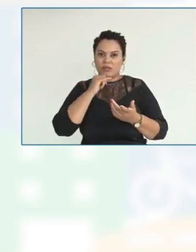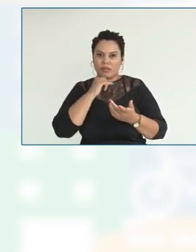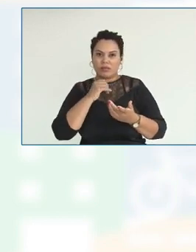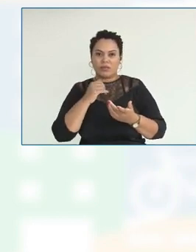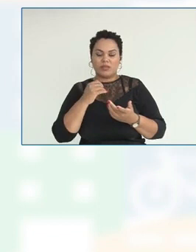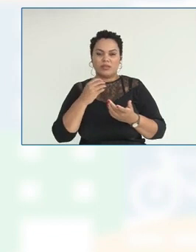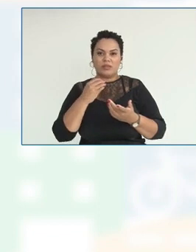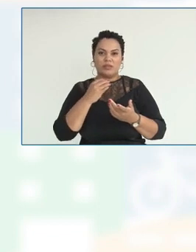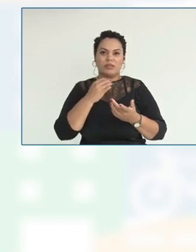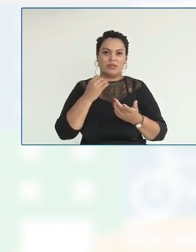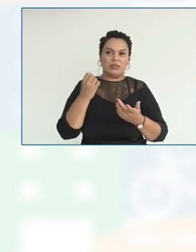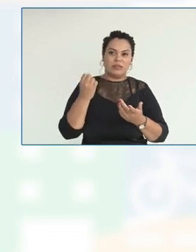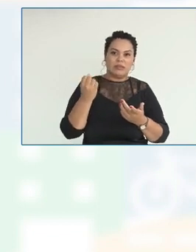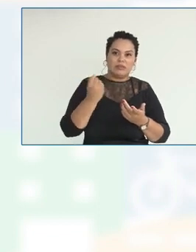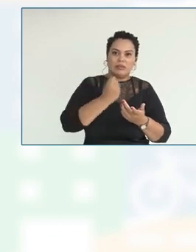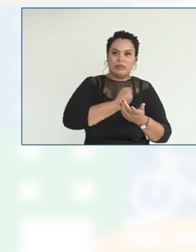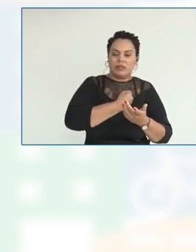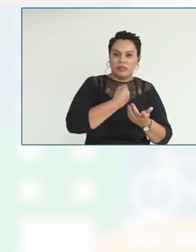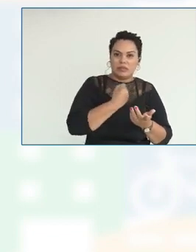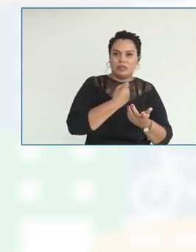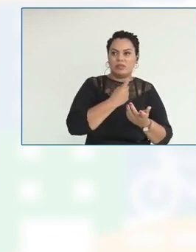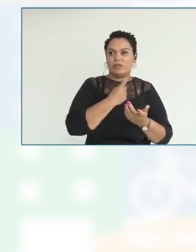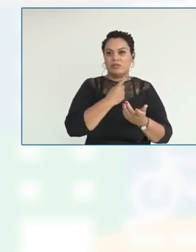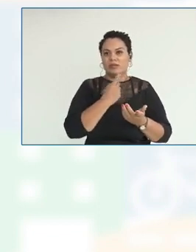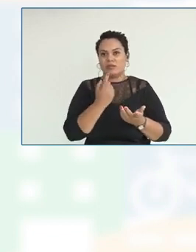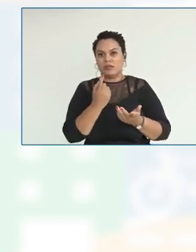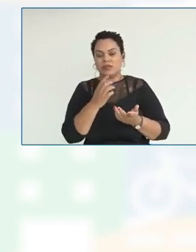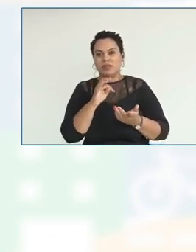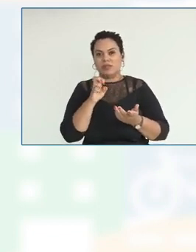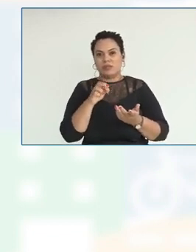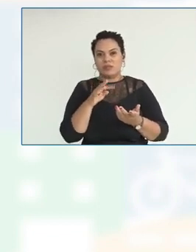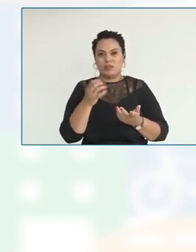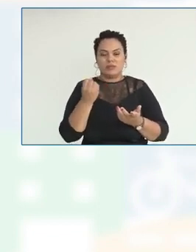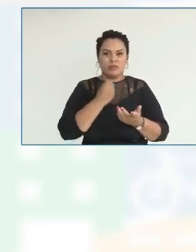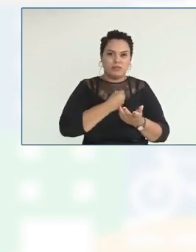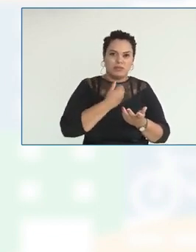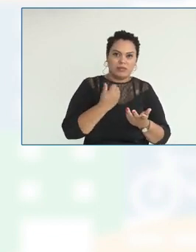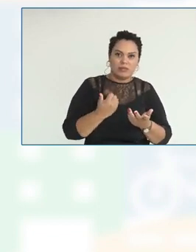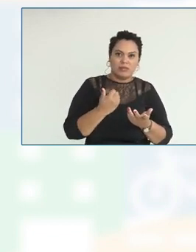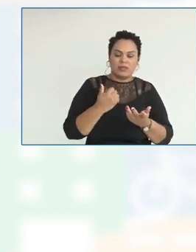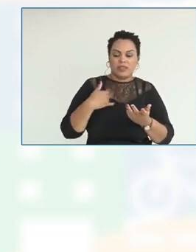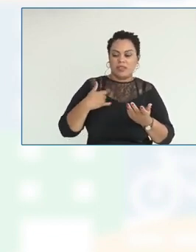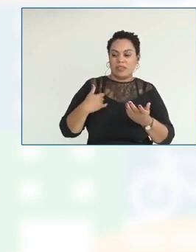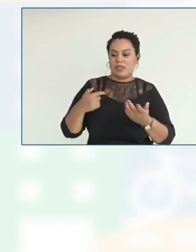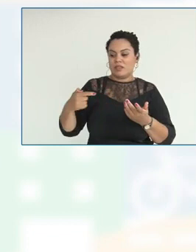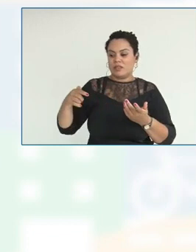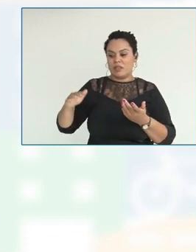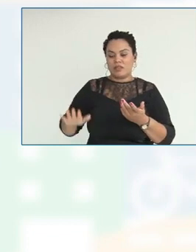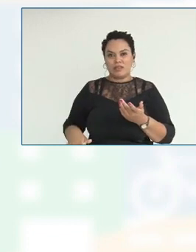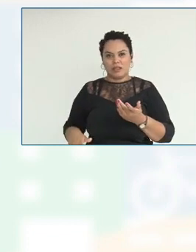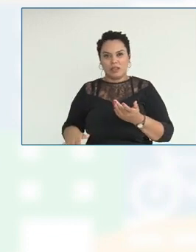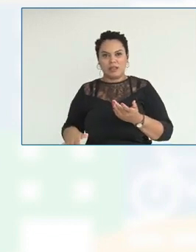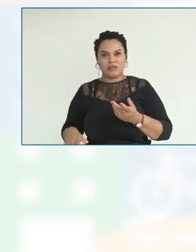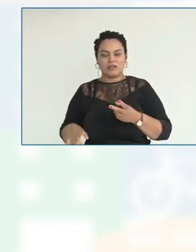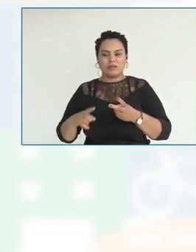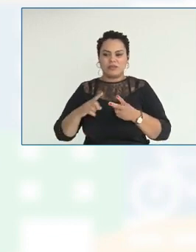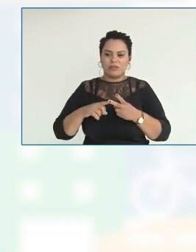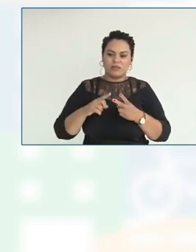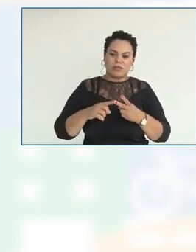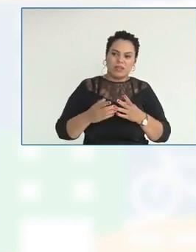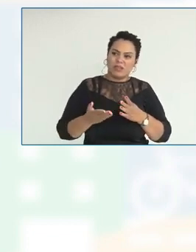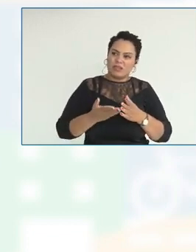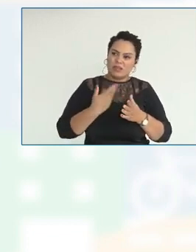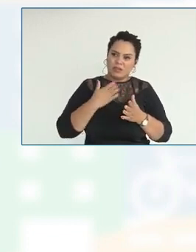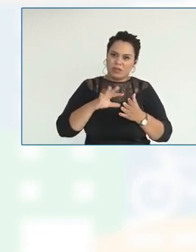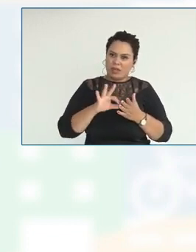de 7 anos de idade. Então, nós avaliamos isso como uma incoerência, a gente separa essas fichas